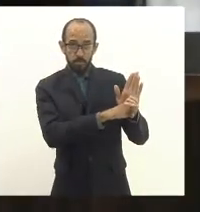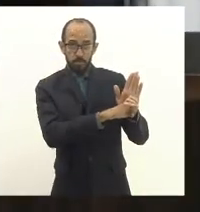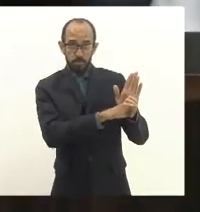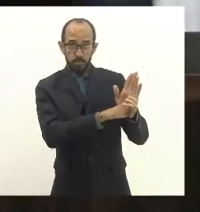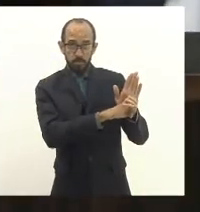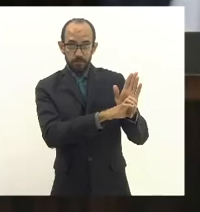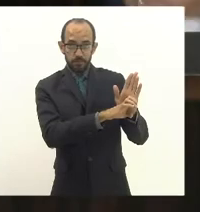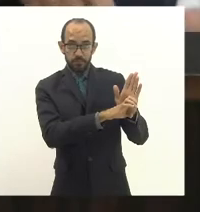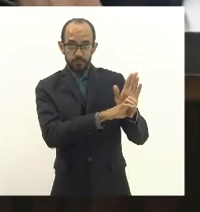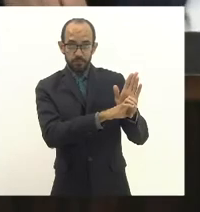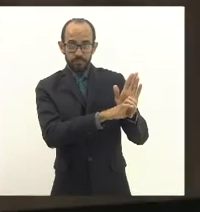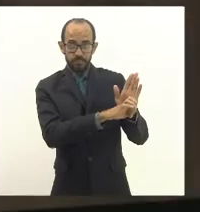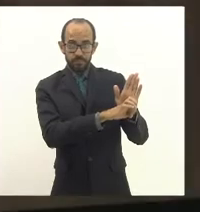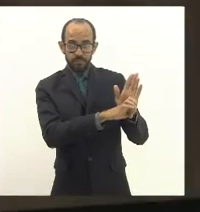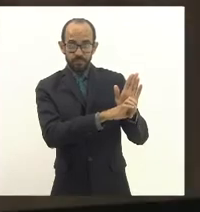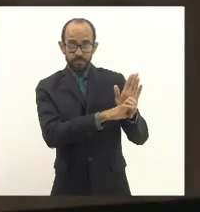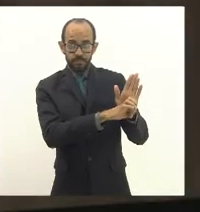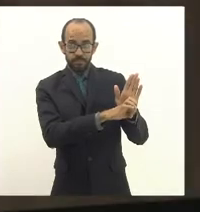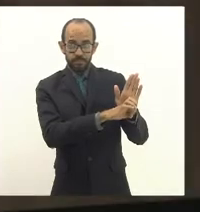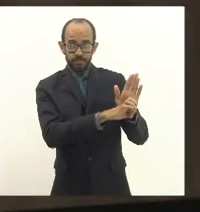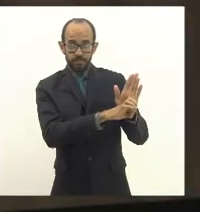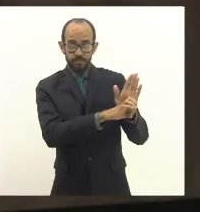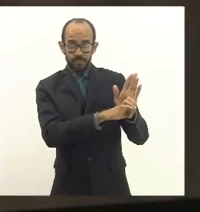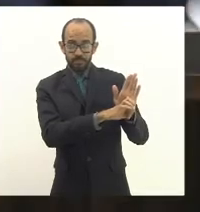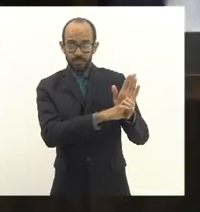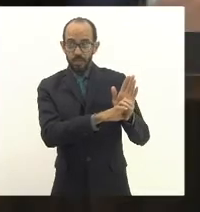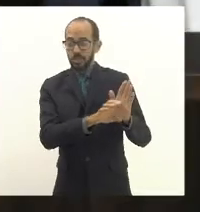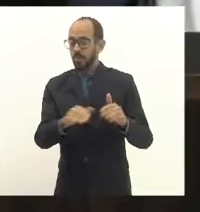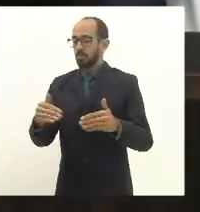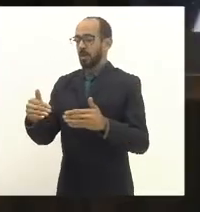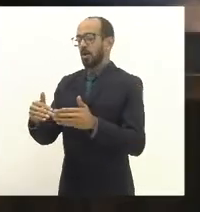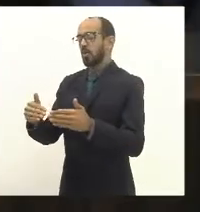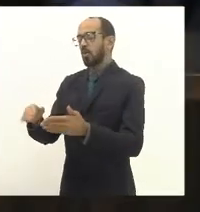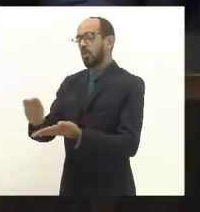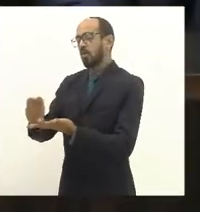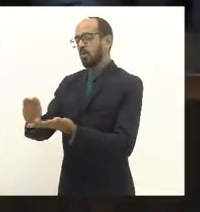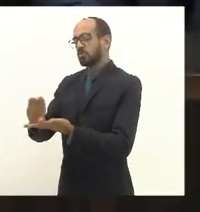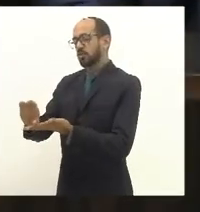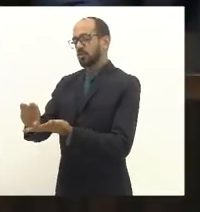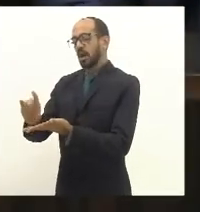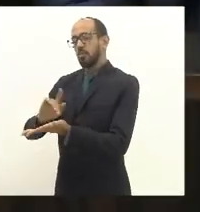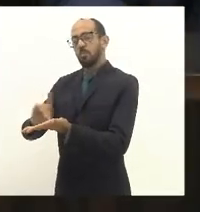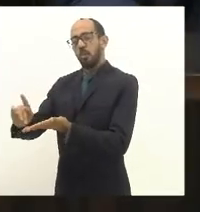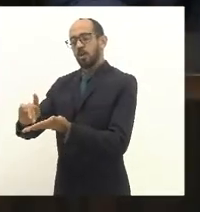Pela constitucionalidade pura, sem emendas. Sem emenda, então ok. 4-1.